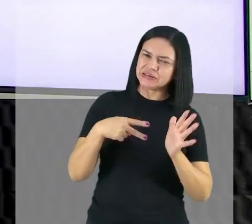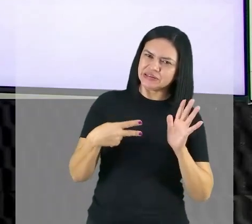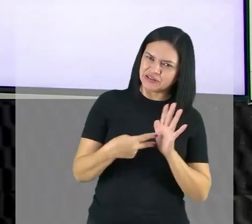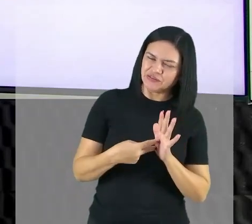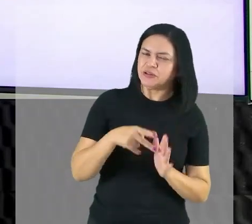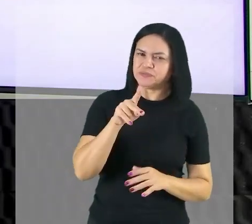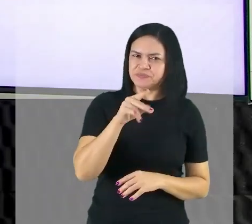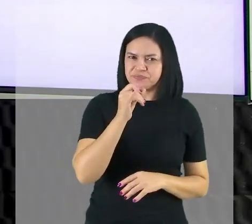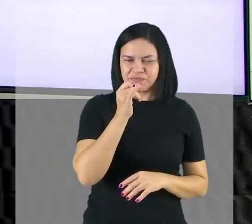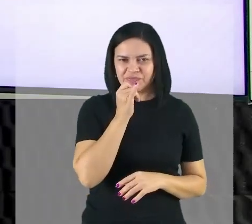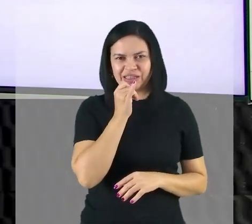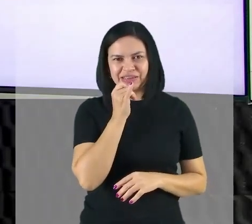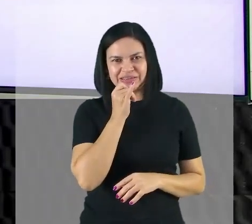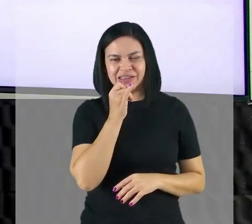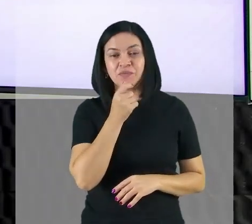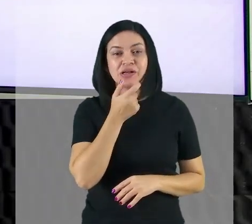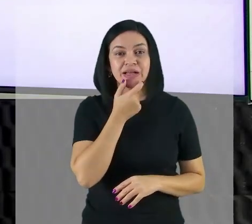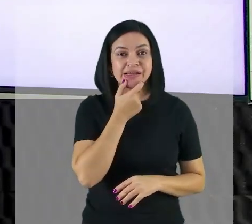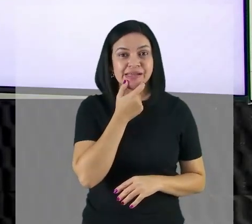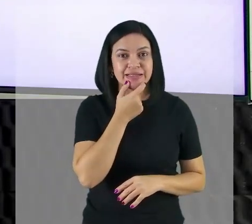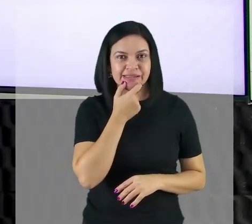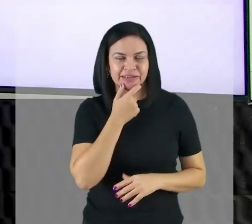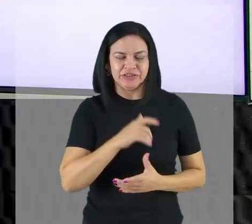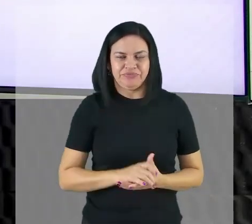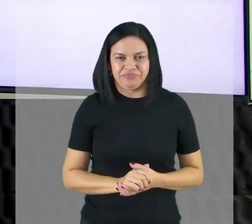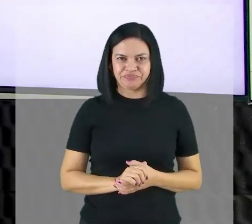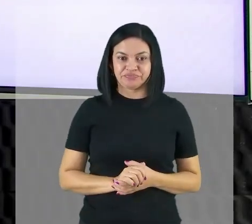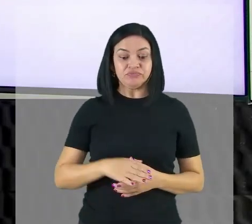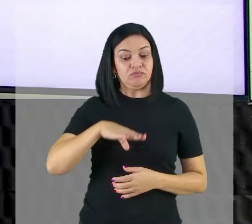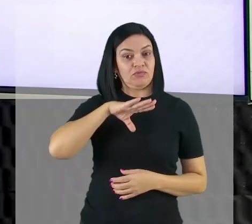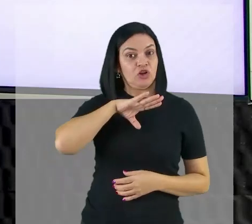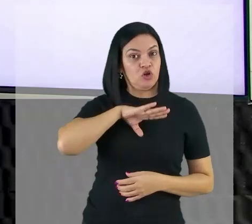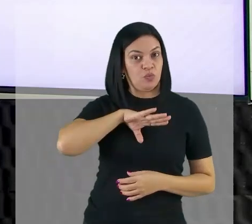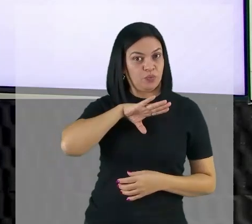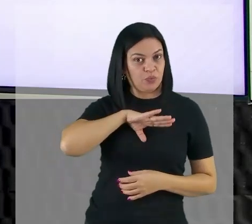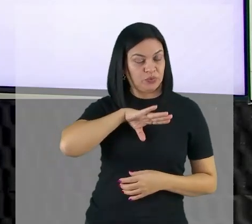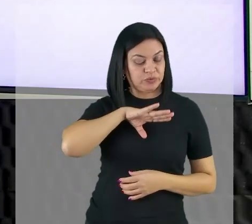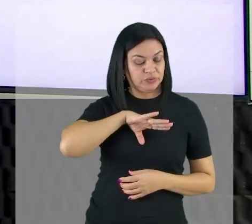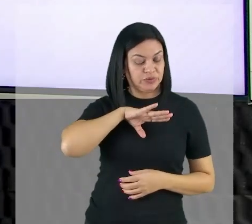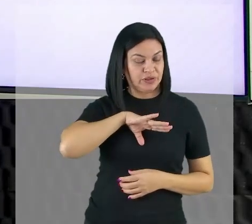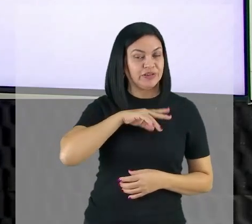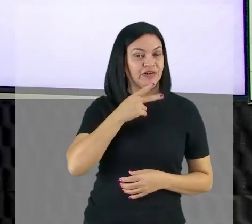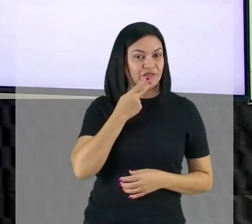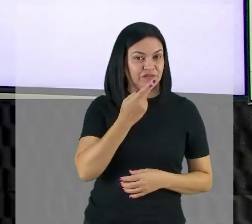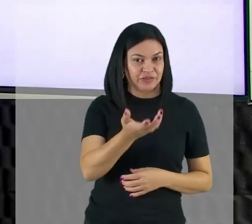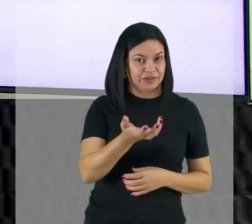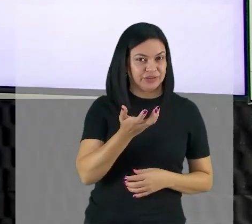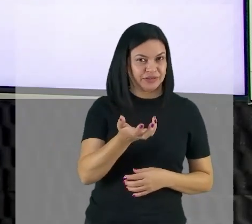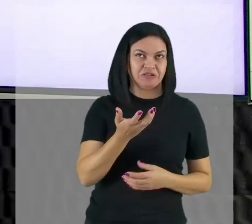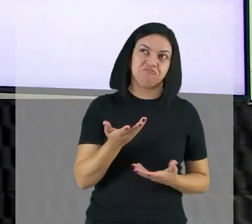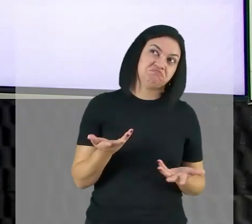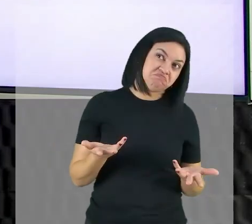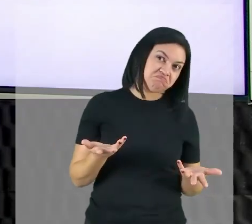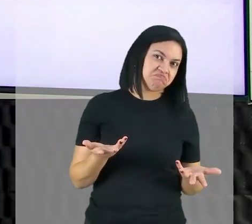Então, vou dar um exemplo para vocês em inglês. Em português, quando a gente quer falar de uma coisa que provavelmente não vai